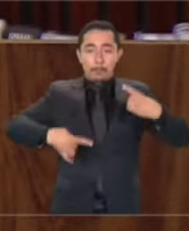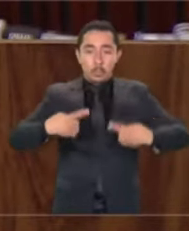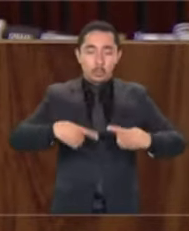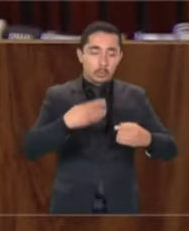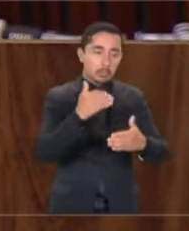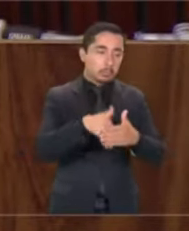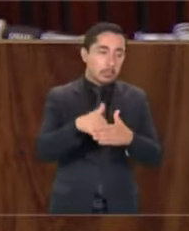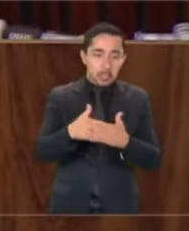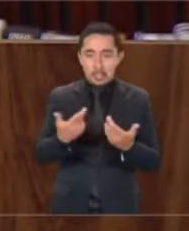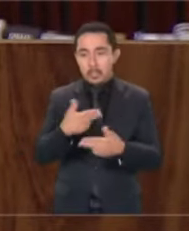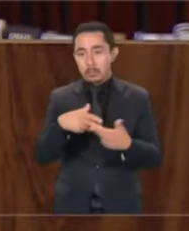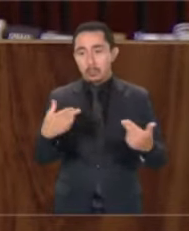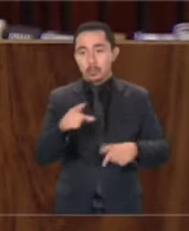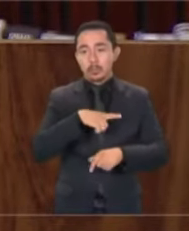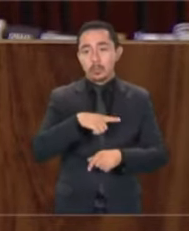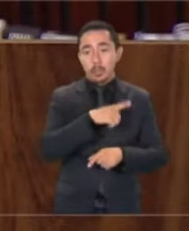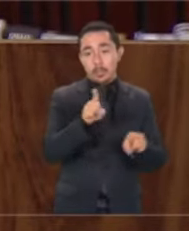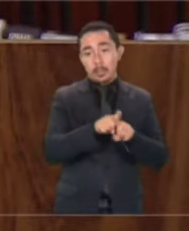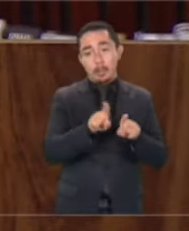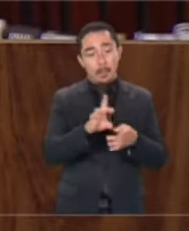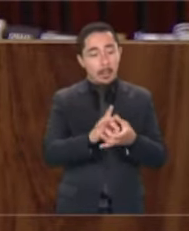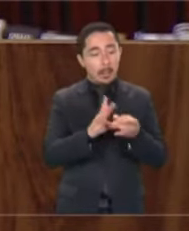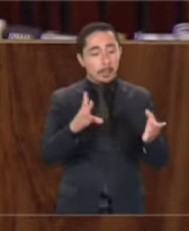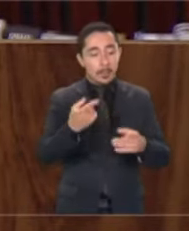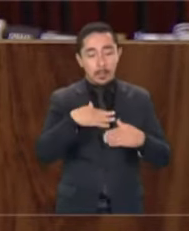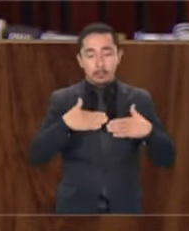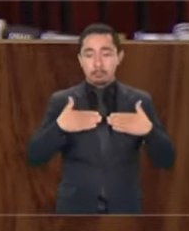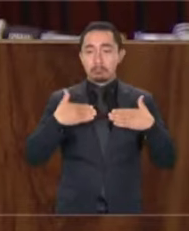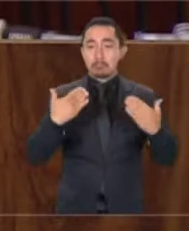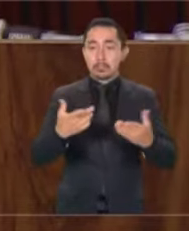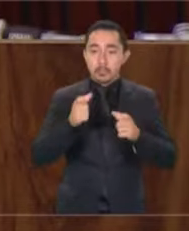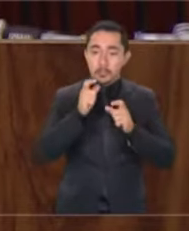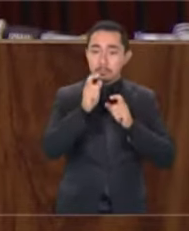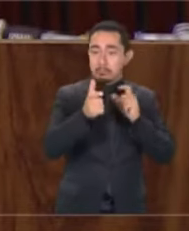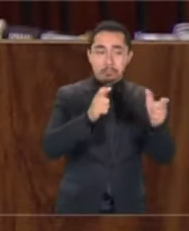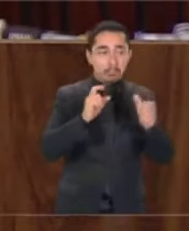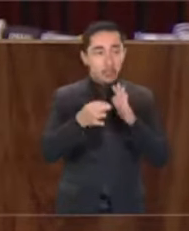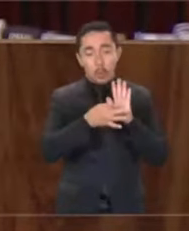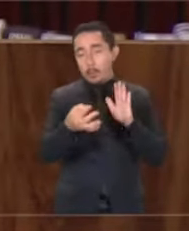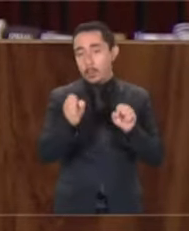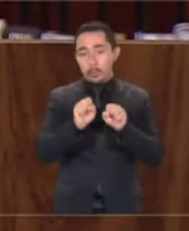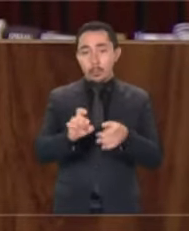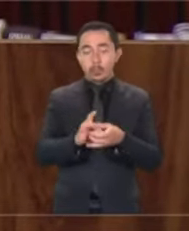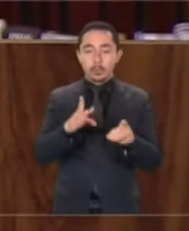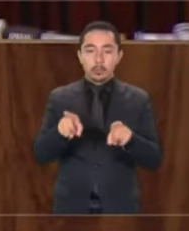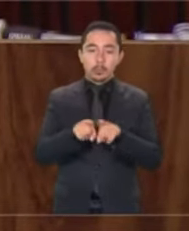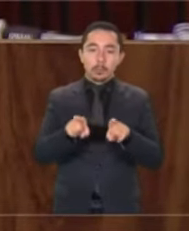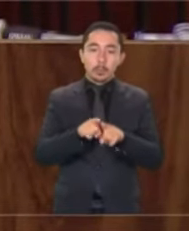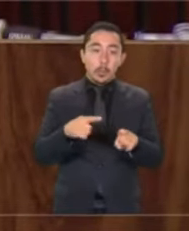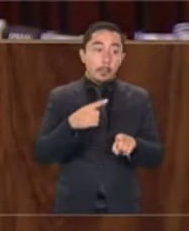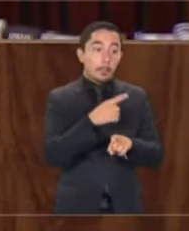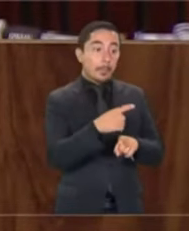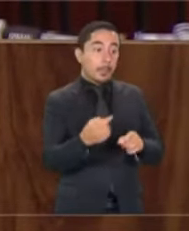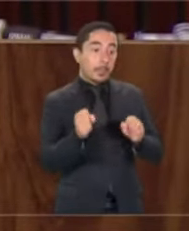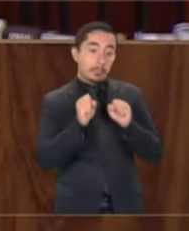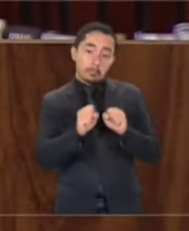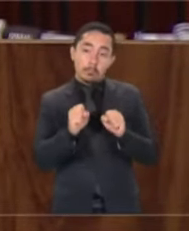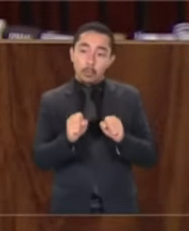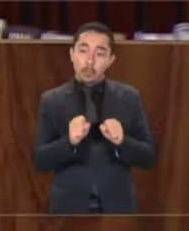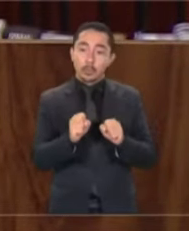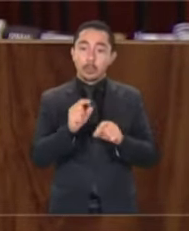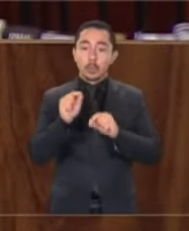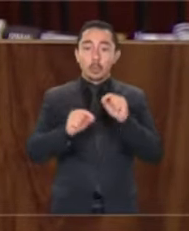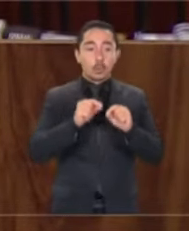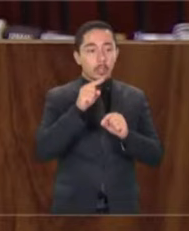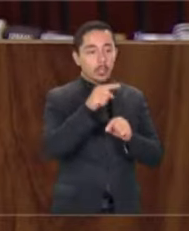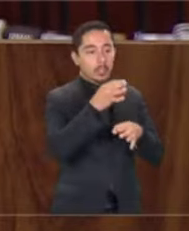à liberdade de expressão e de pensamento, razão pela qual se recomenda a intervenção mínima do